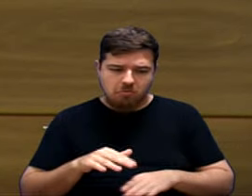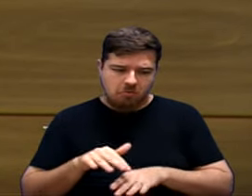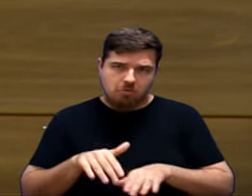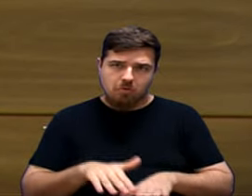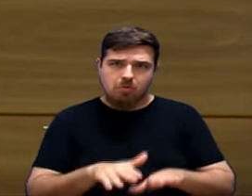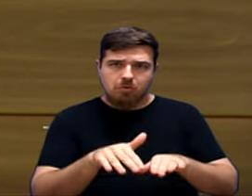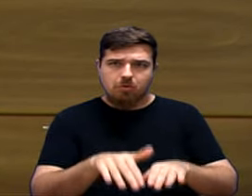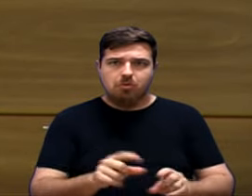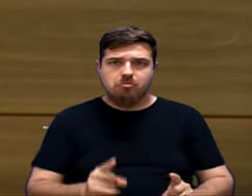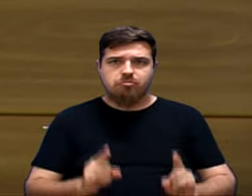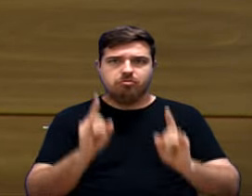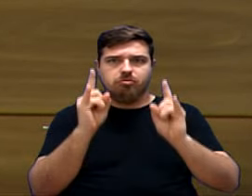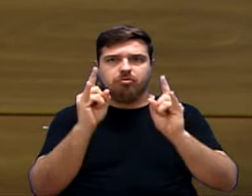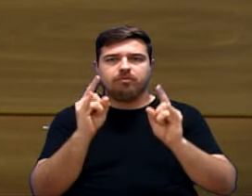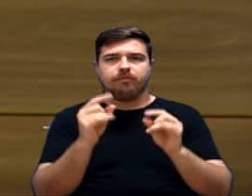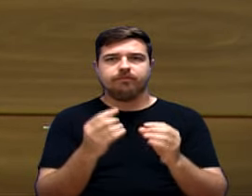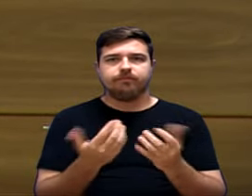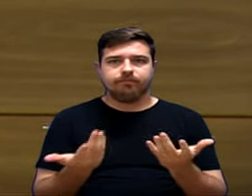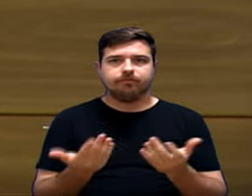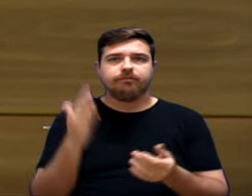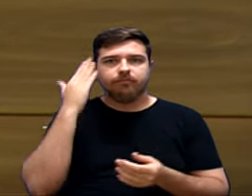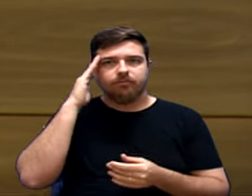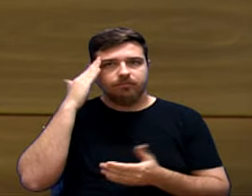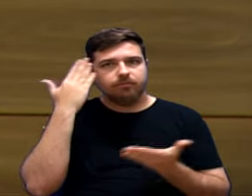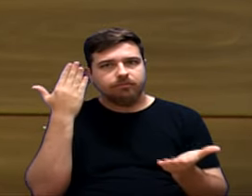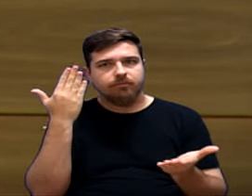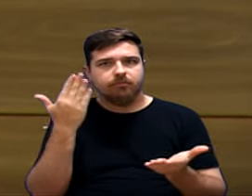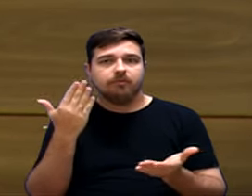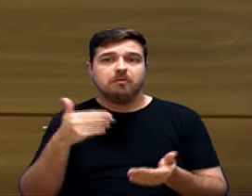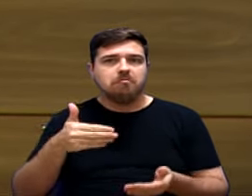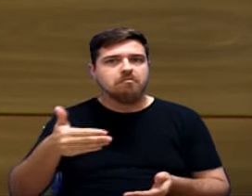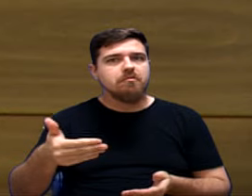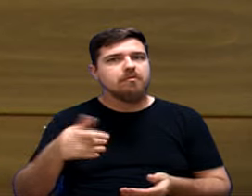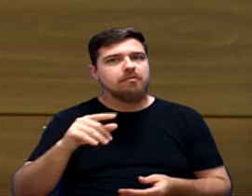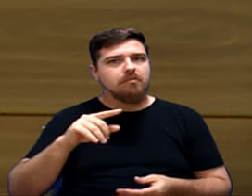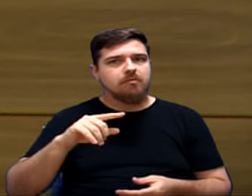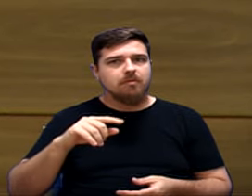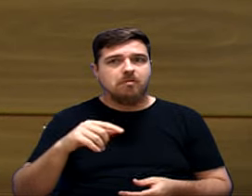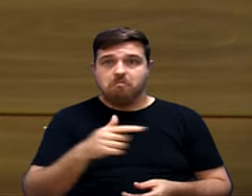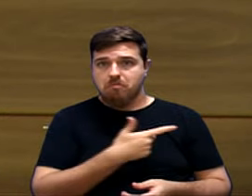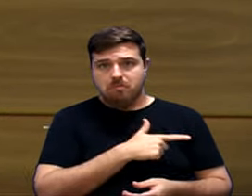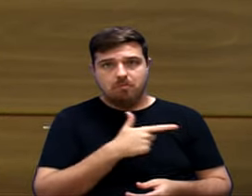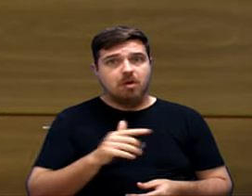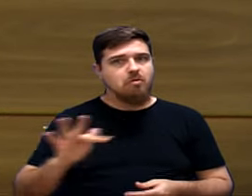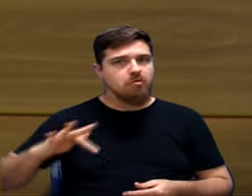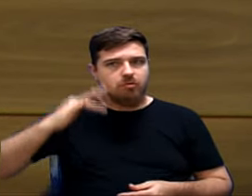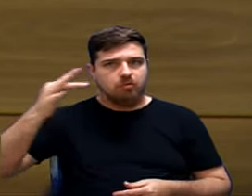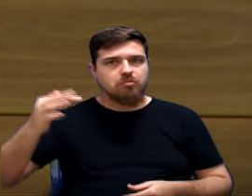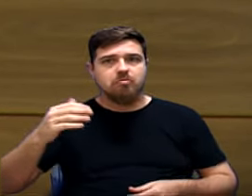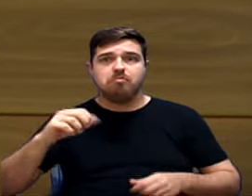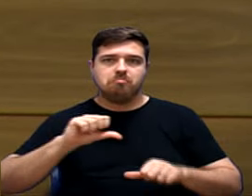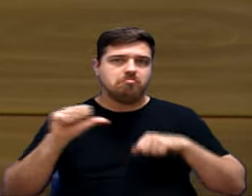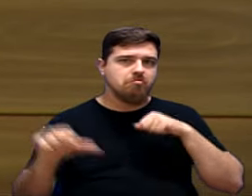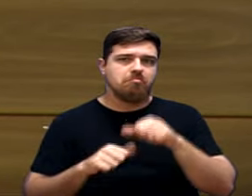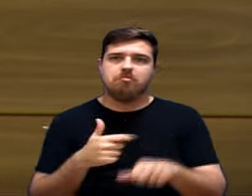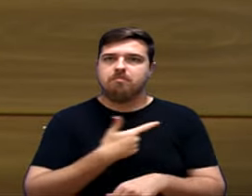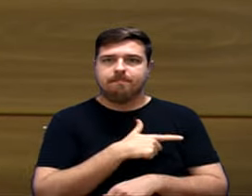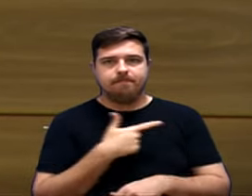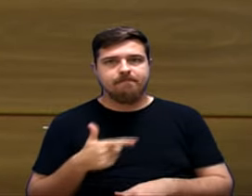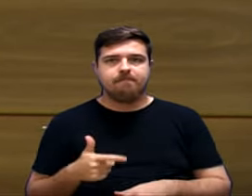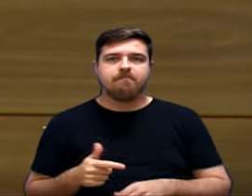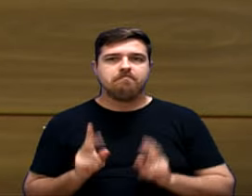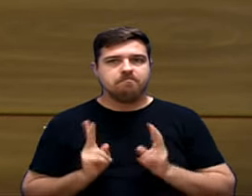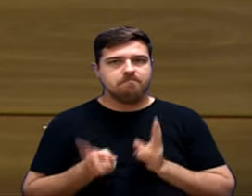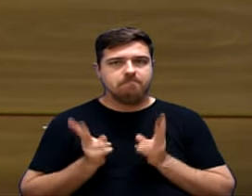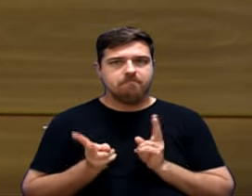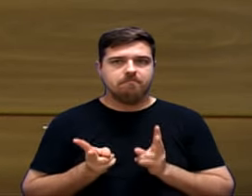eu entendi não vai vai lá lá não tem nenhum nenhuma previsão para mexer ali ali ali vai